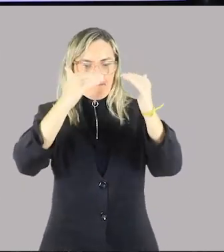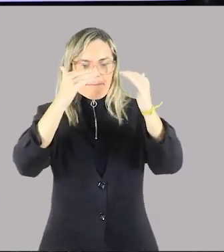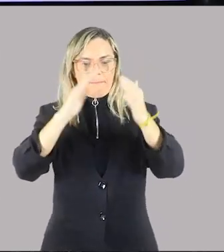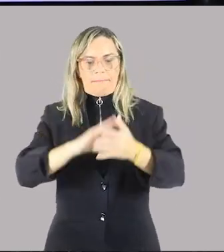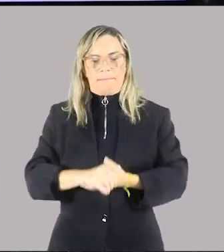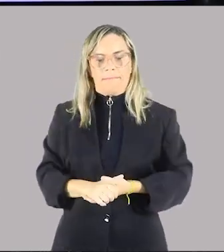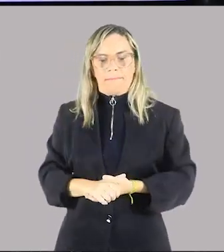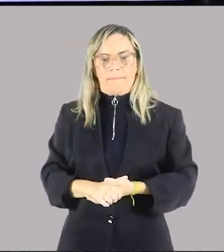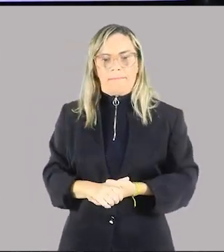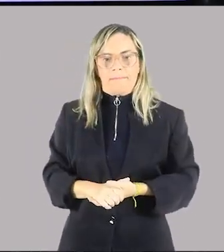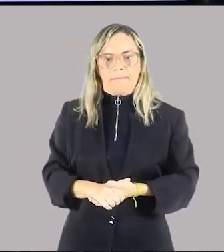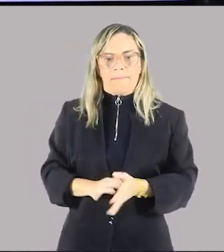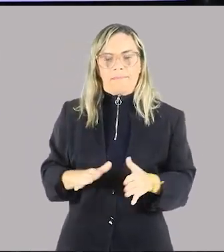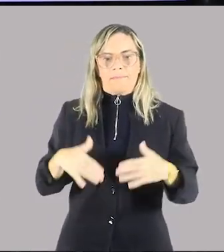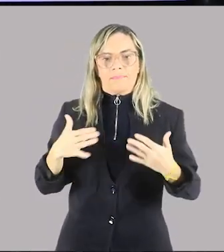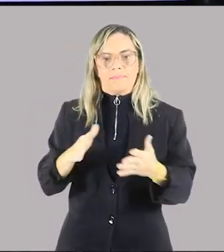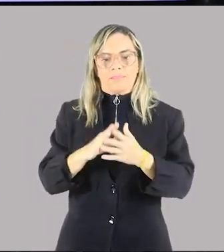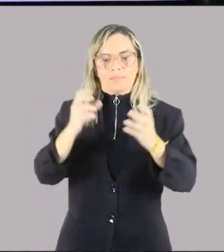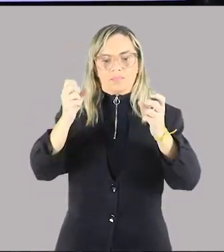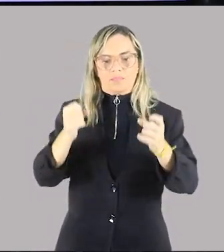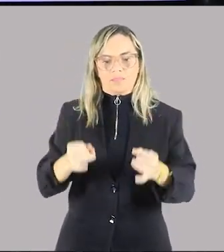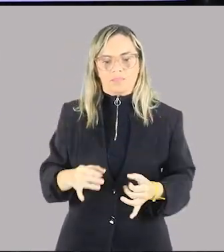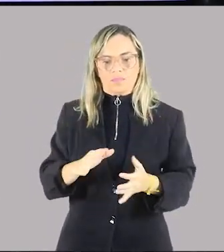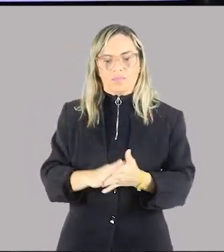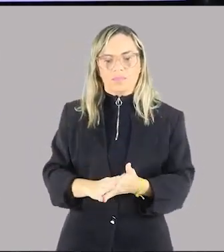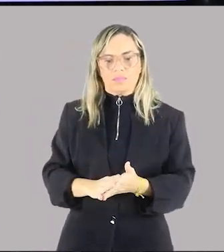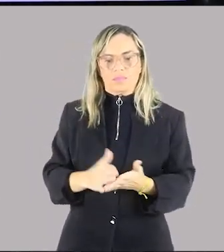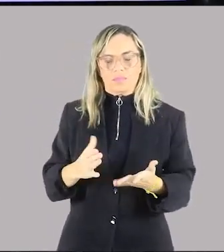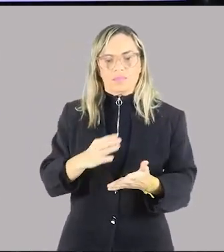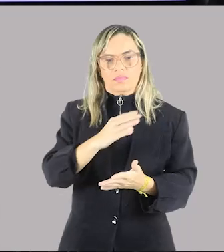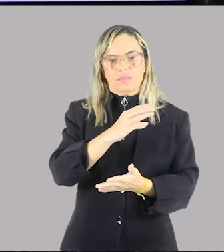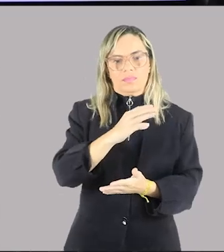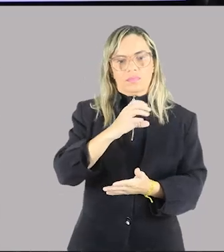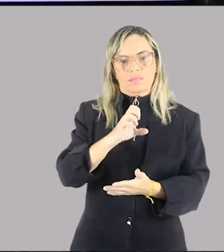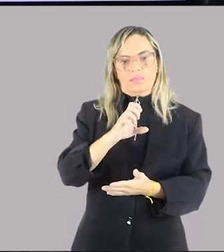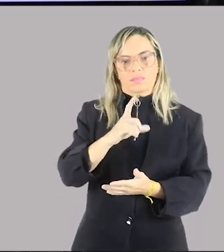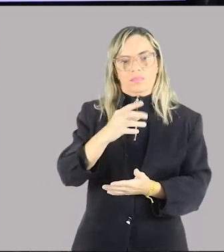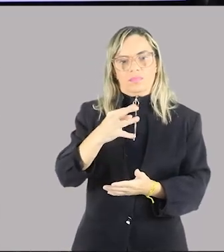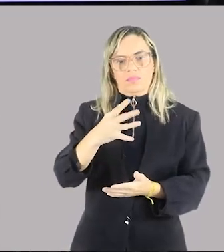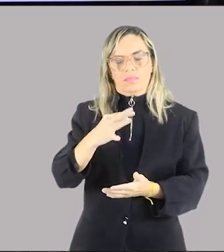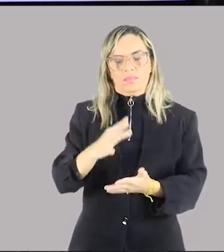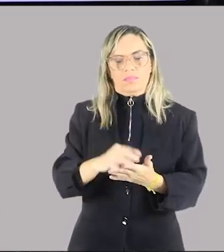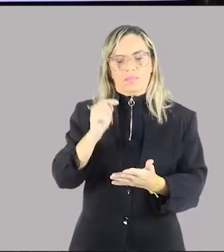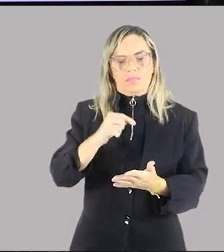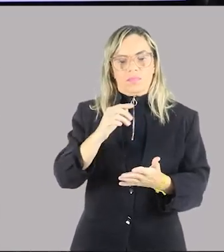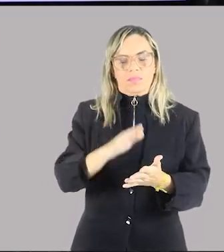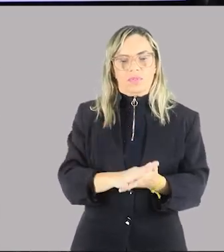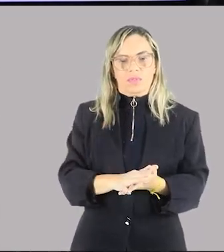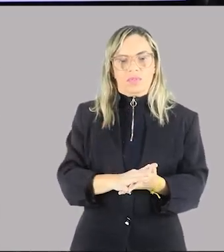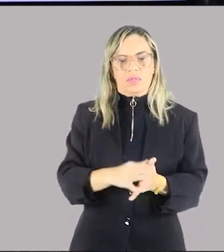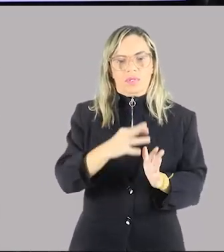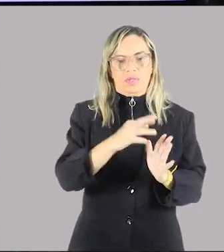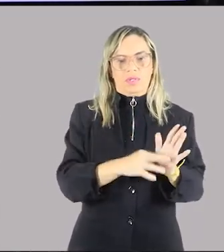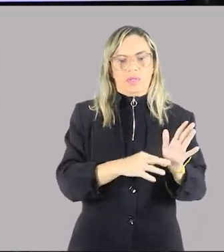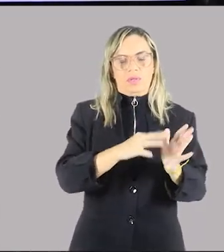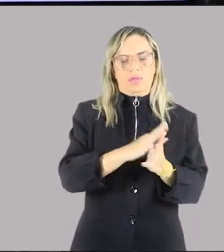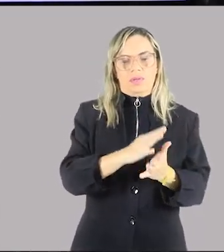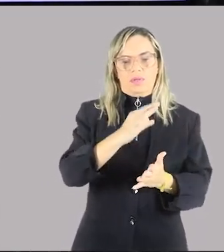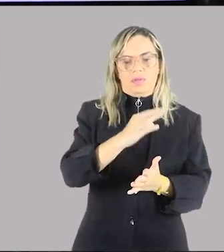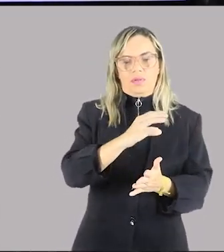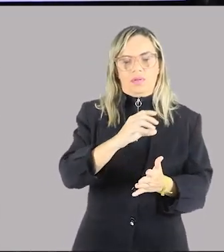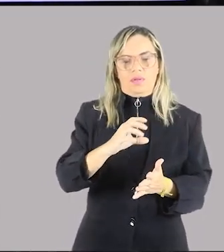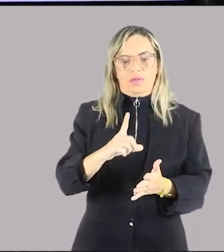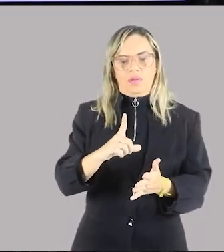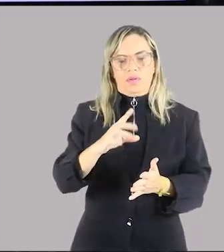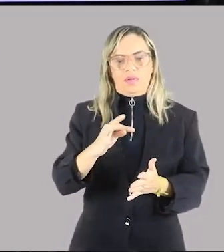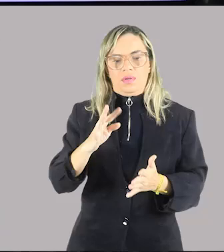beleza? Então, quando se trata de seletistas, eles são regidos pela CLT. Quando se trata de estatutários, na União, eles são